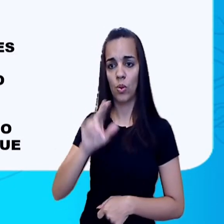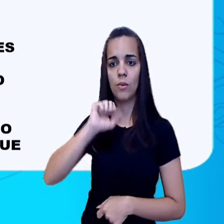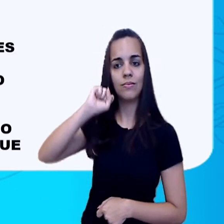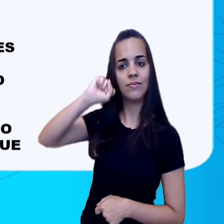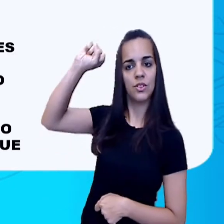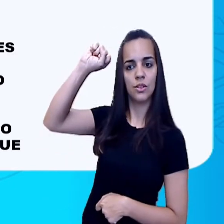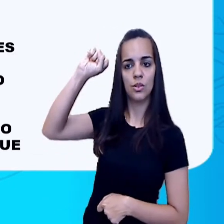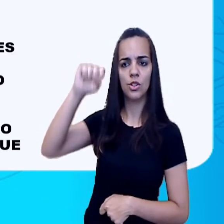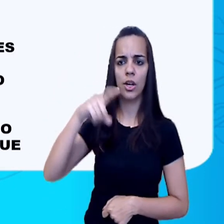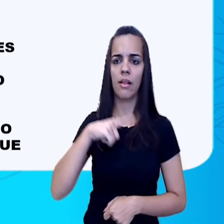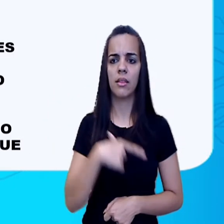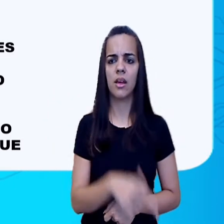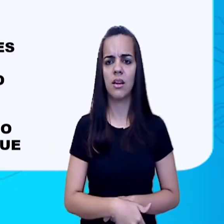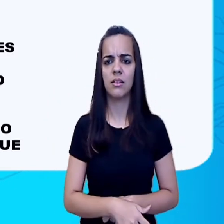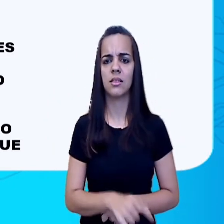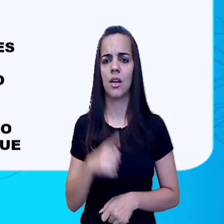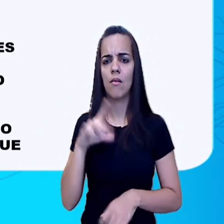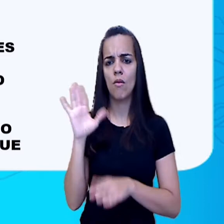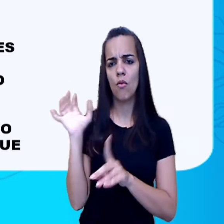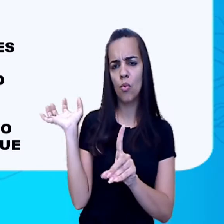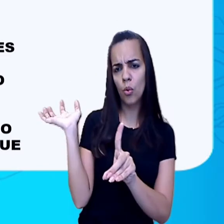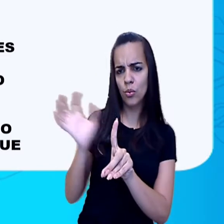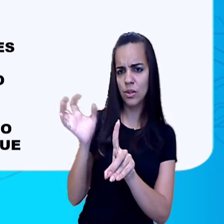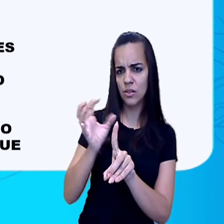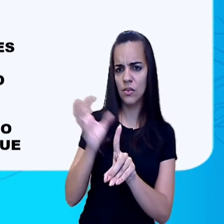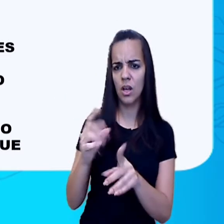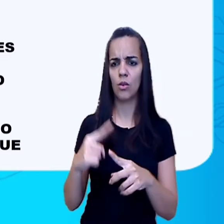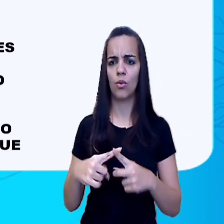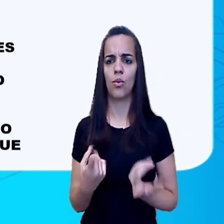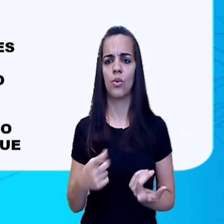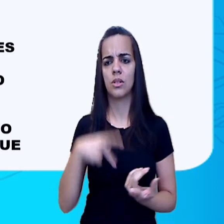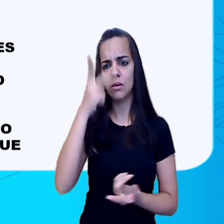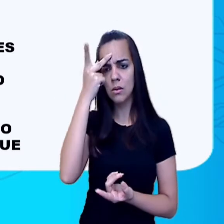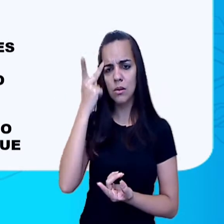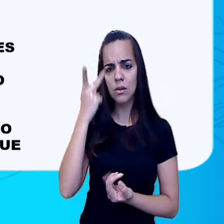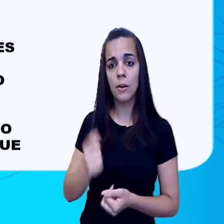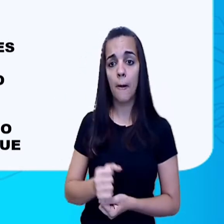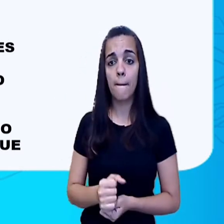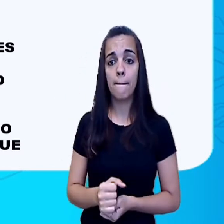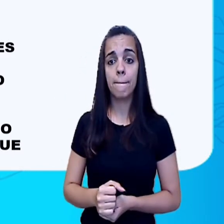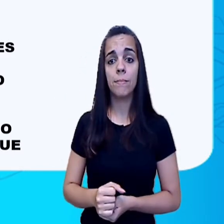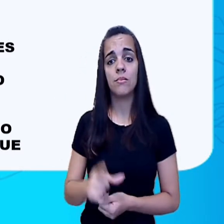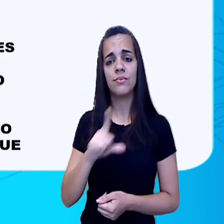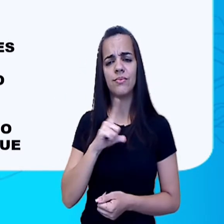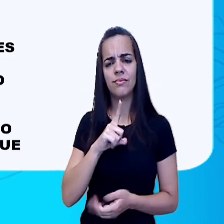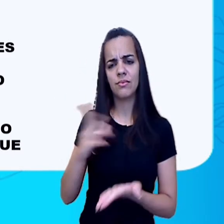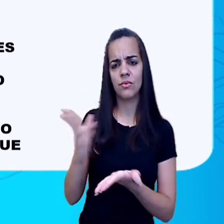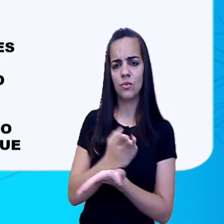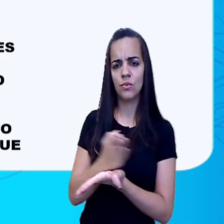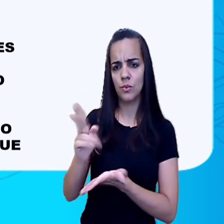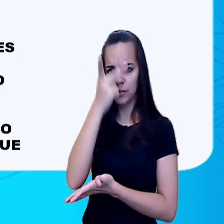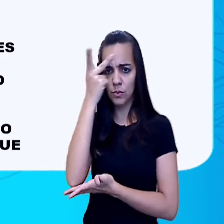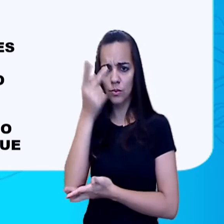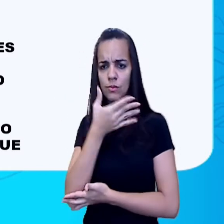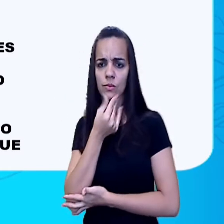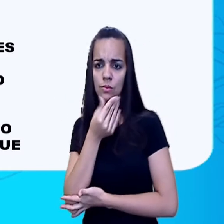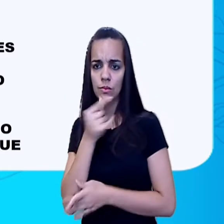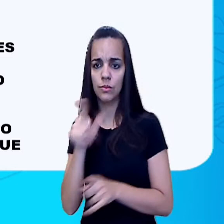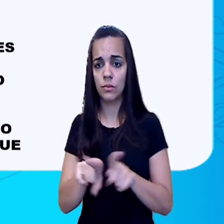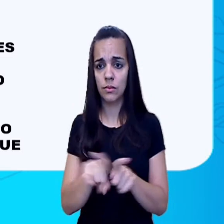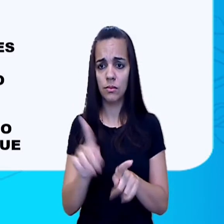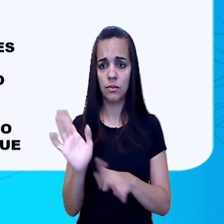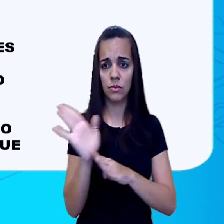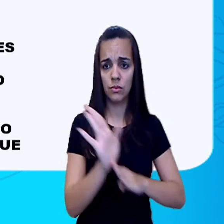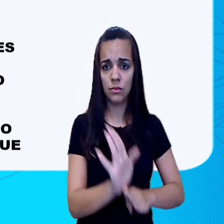Silva Xavier, popularmente conhecido por Tiradentes, também formado por Tomás Antônio Gonzaga,